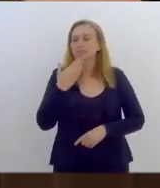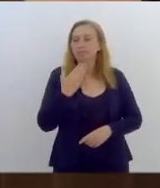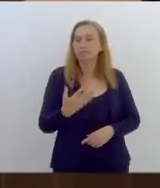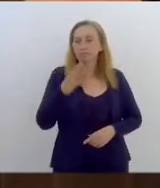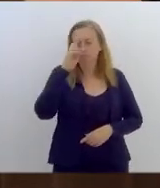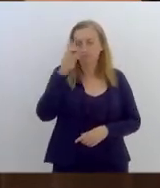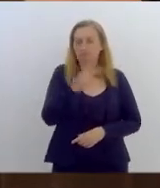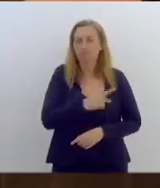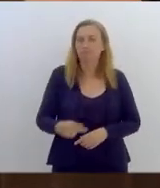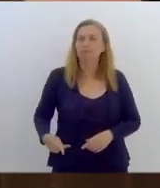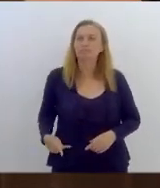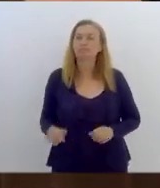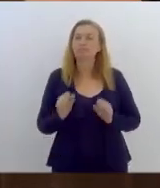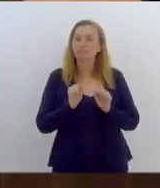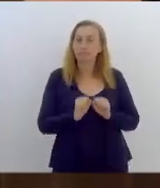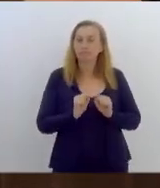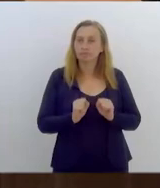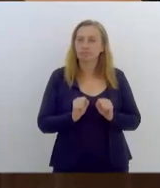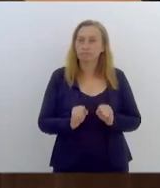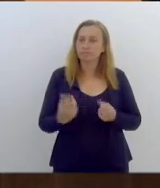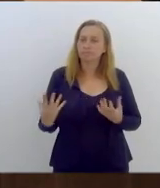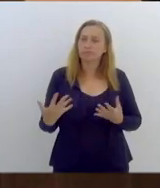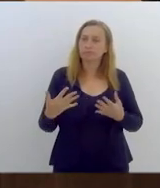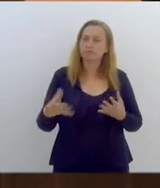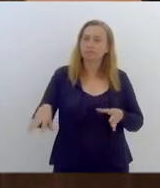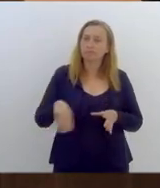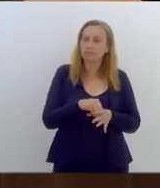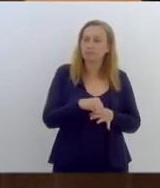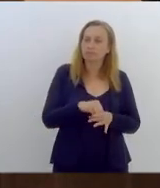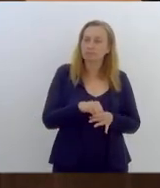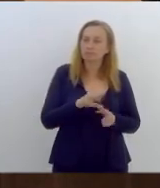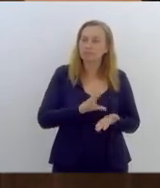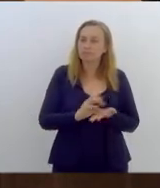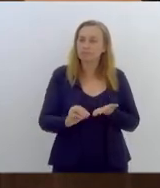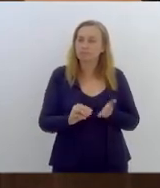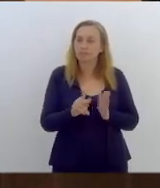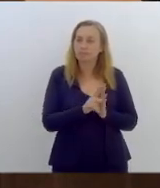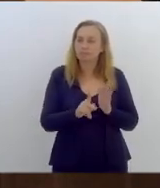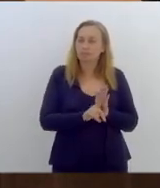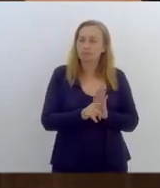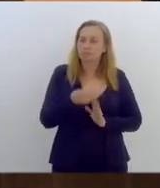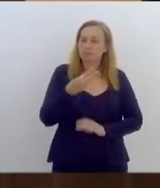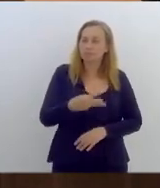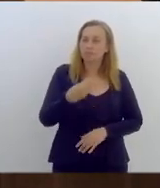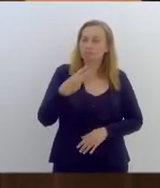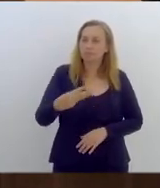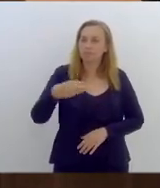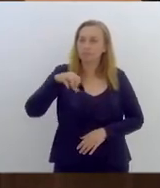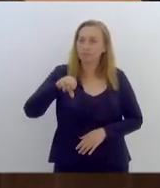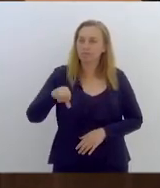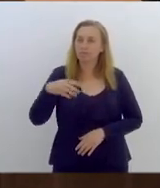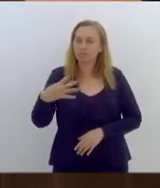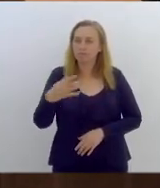Vossa Excelência que, assim que possível, inclua na pauta o projeto 3394-2020.